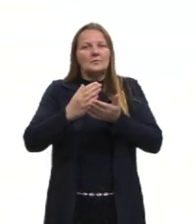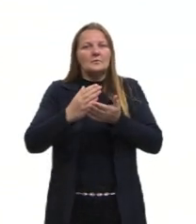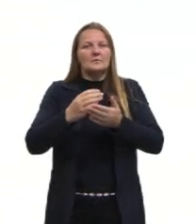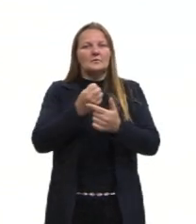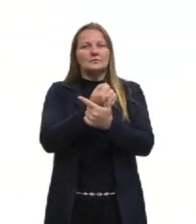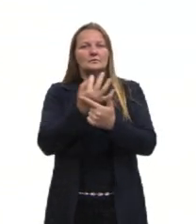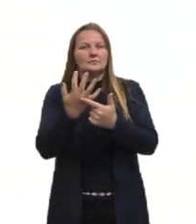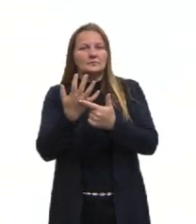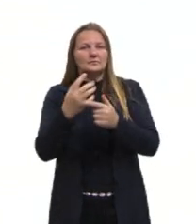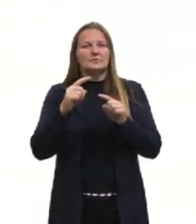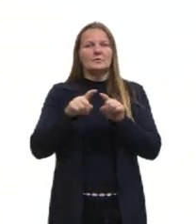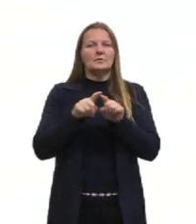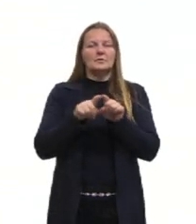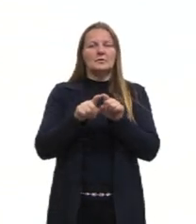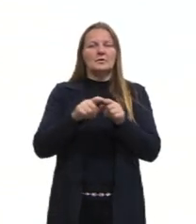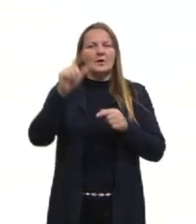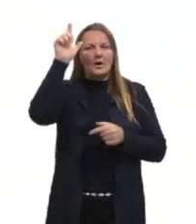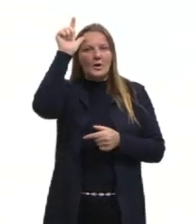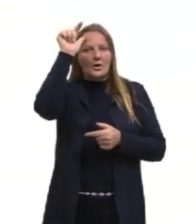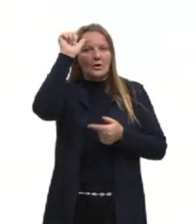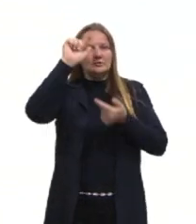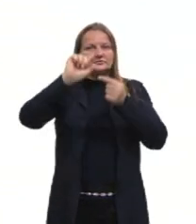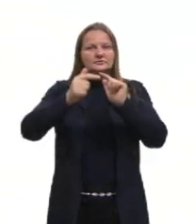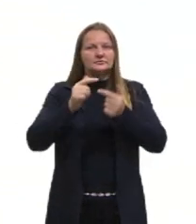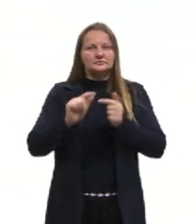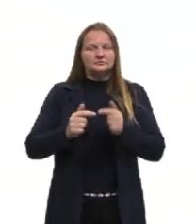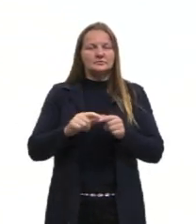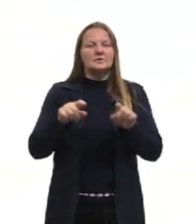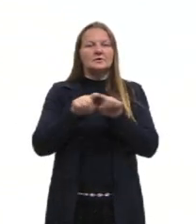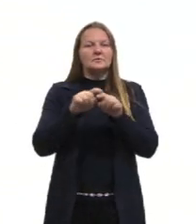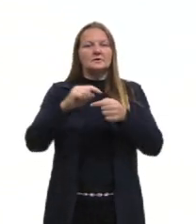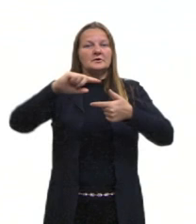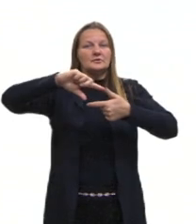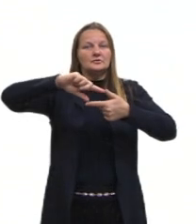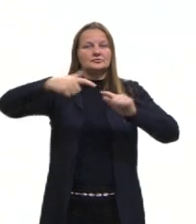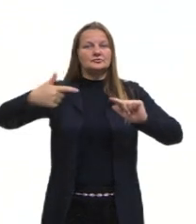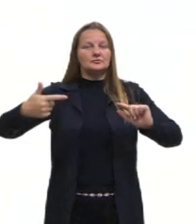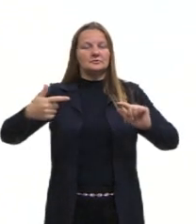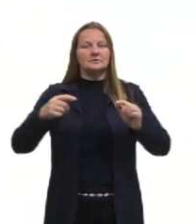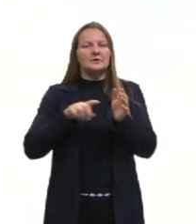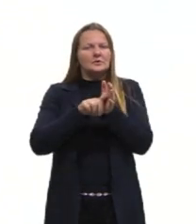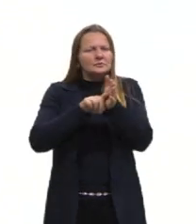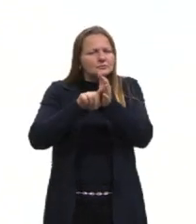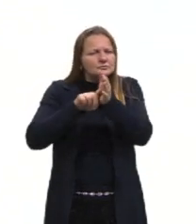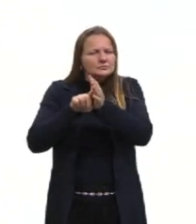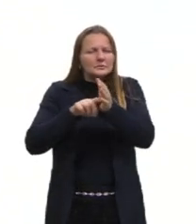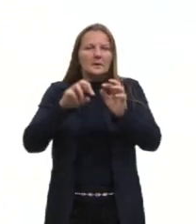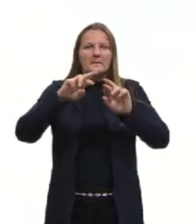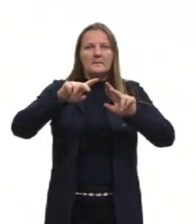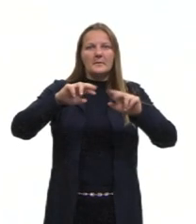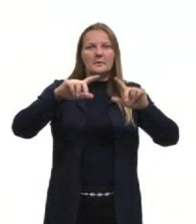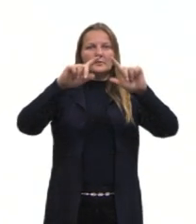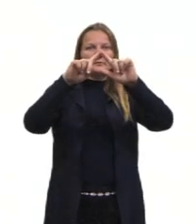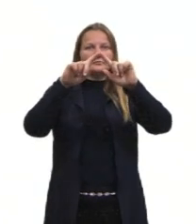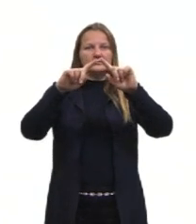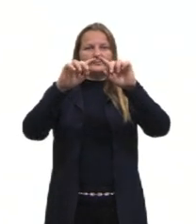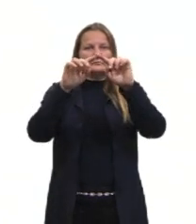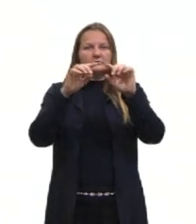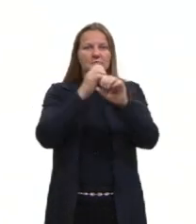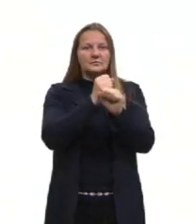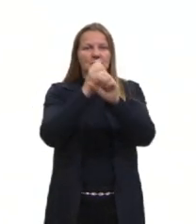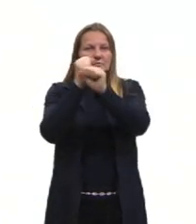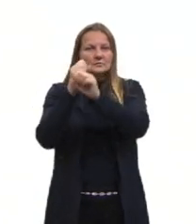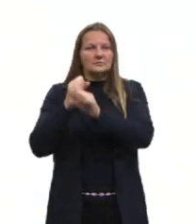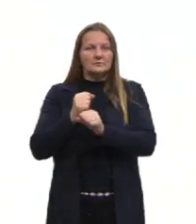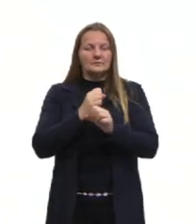a álgebra a lógica né E também a geometria analítica agora nós vamos para nossa aula